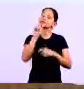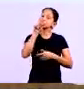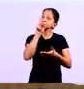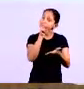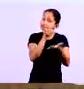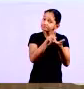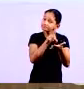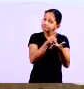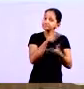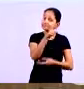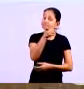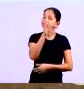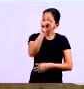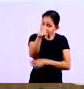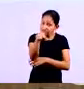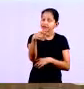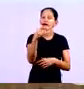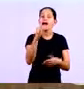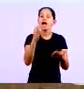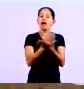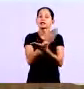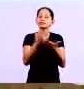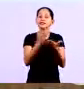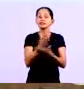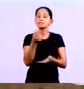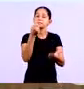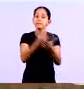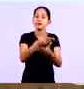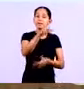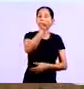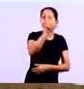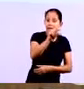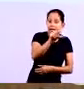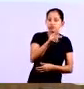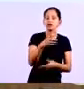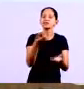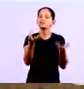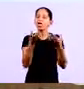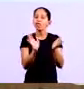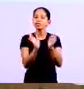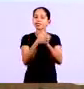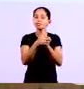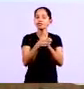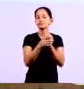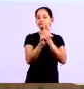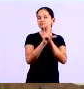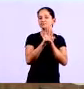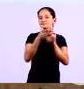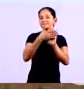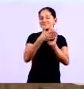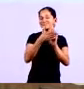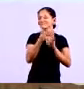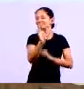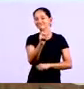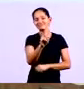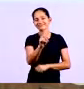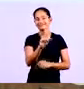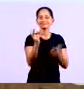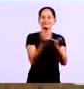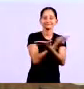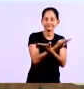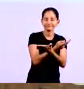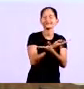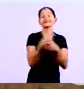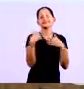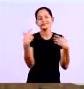mesmo. As pessoas às vezes querem pagar menos impostos e acaba pegando um caminho um pouquinho da